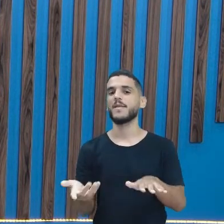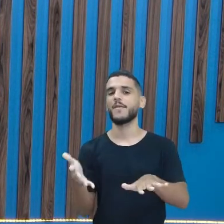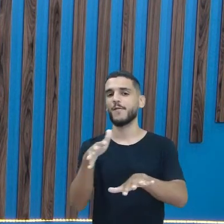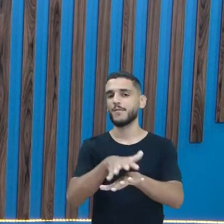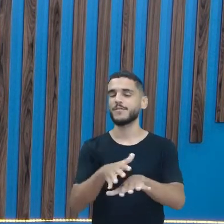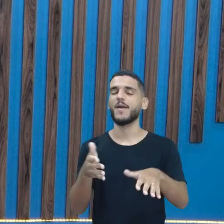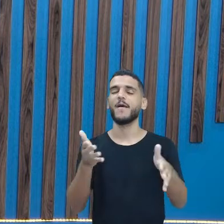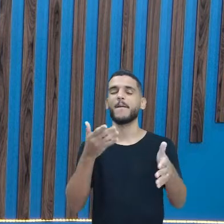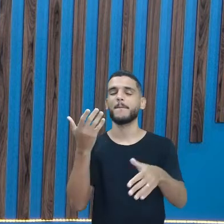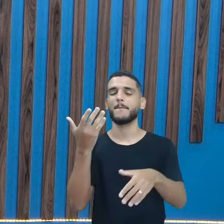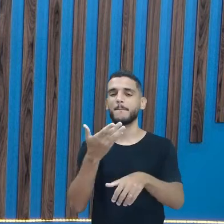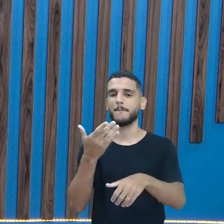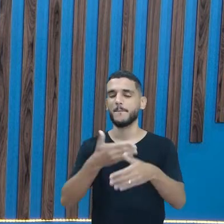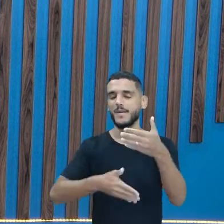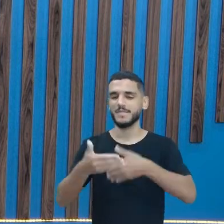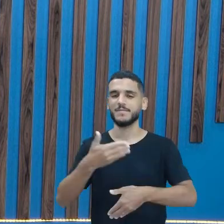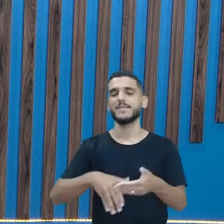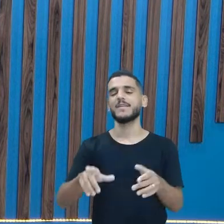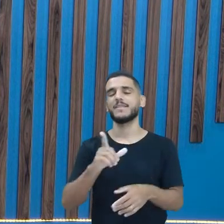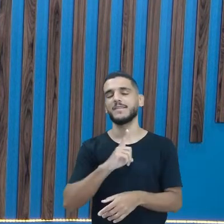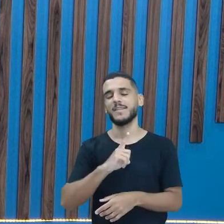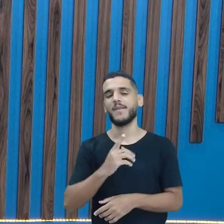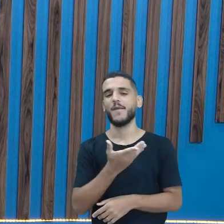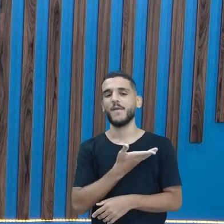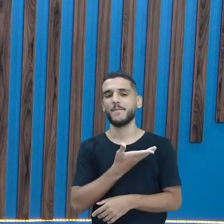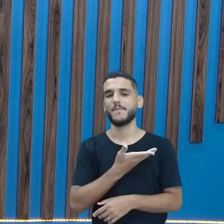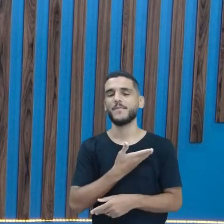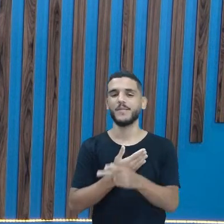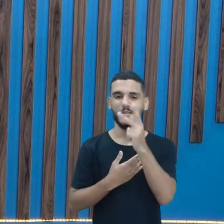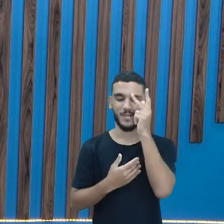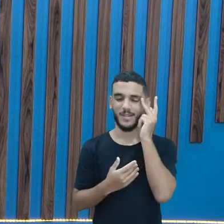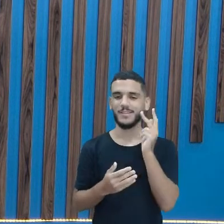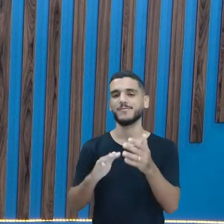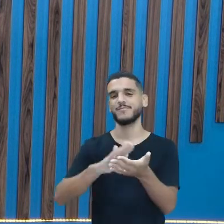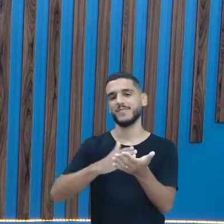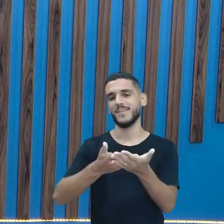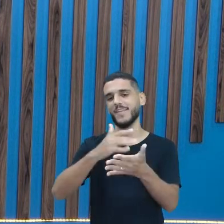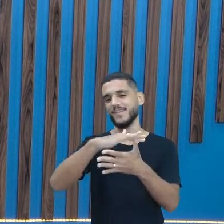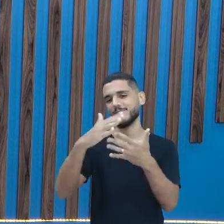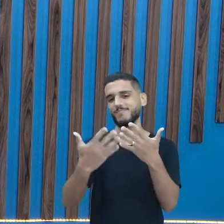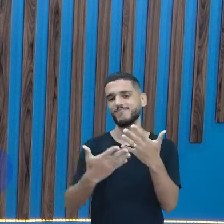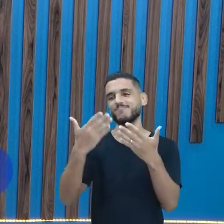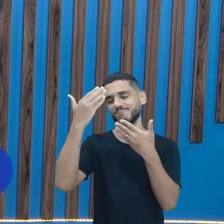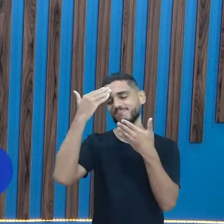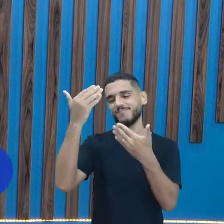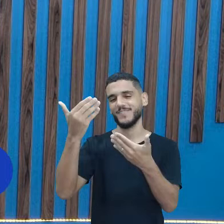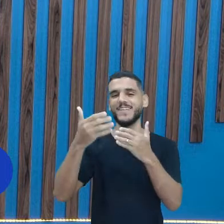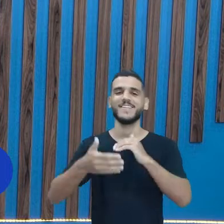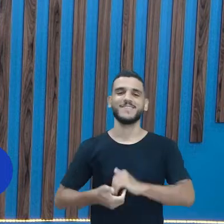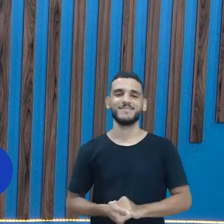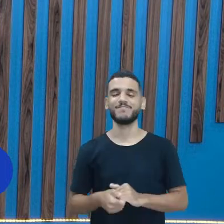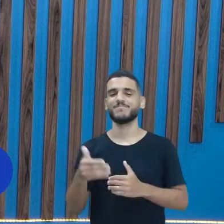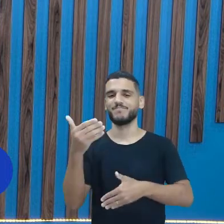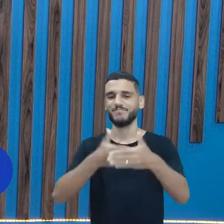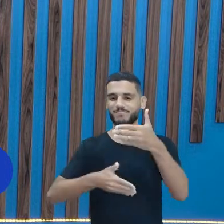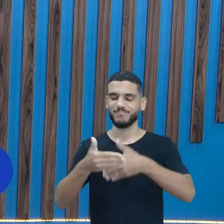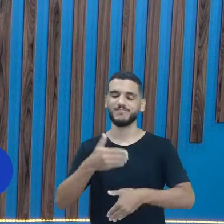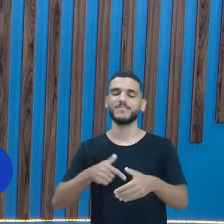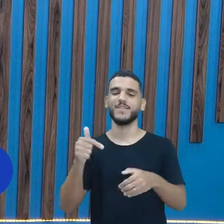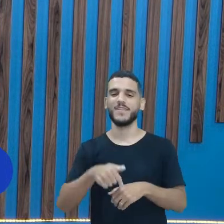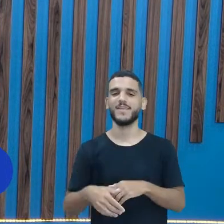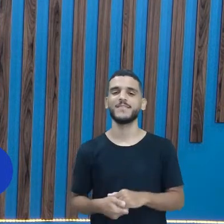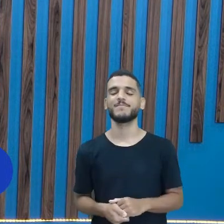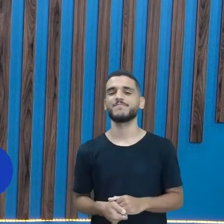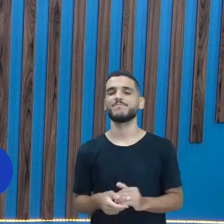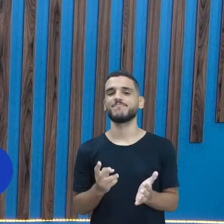participação, nós temos aqui nosso amigo Klinsmann, que é o tradutor de Libras de hoje. Klinsmann, muito obrigada pela participação, tá bom?